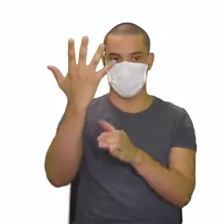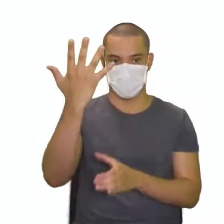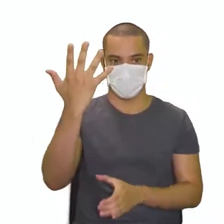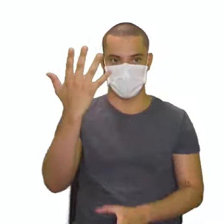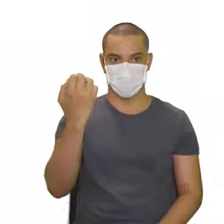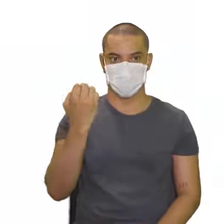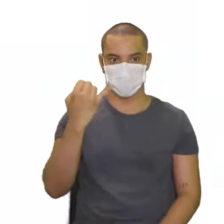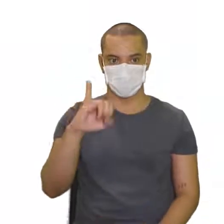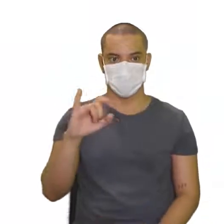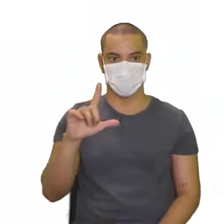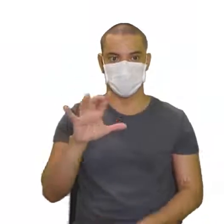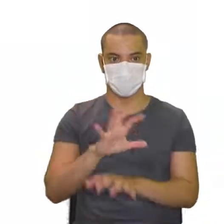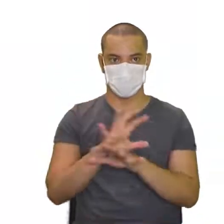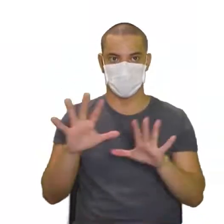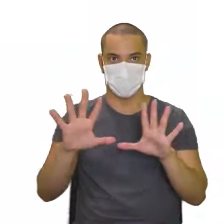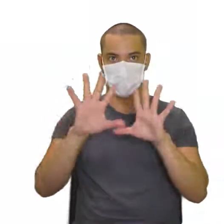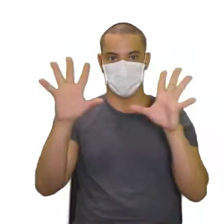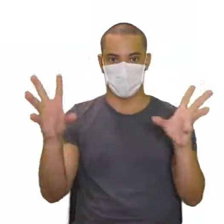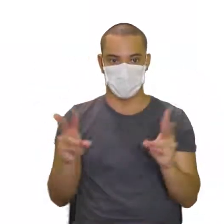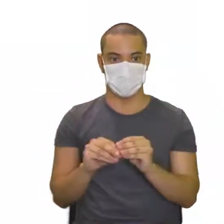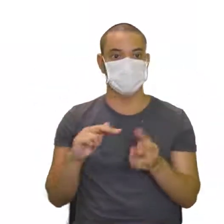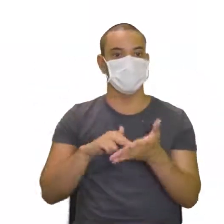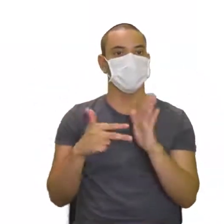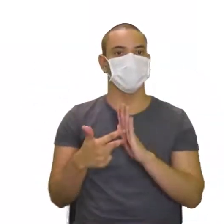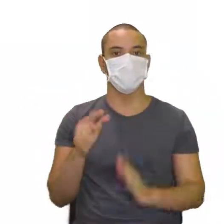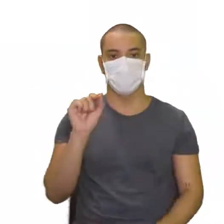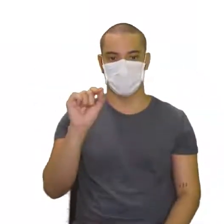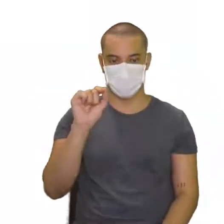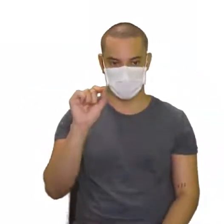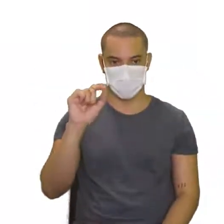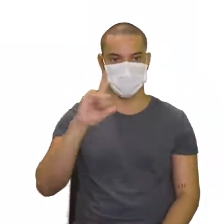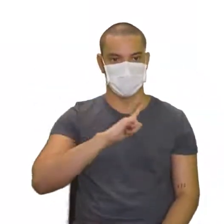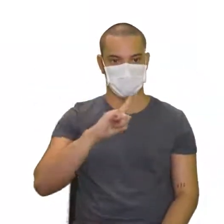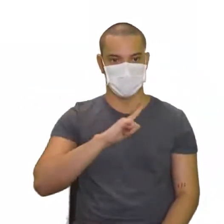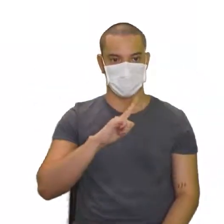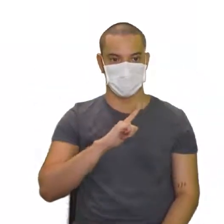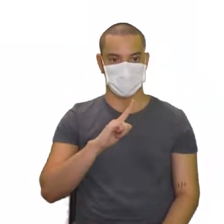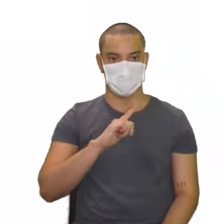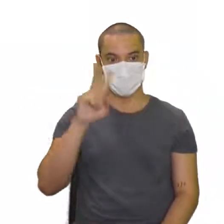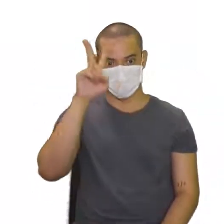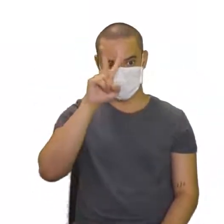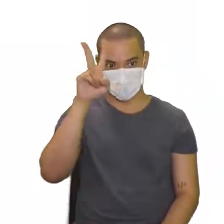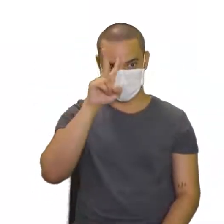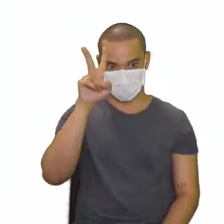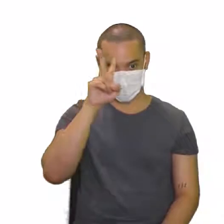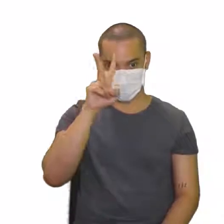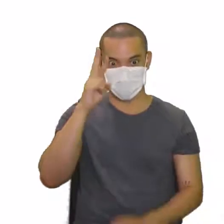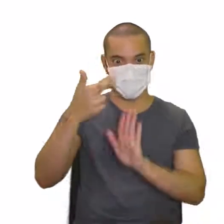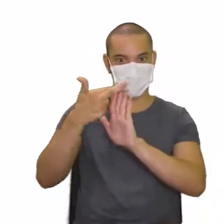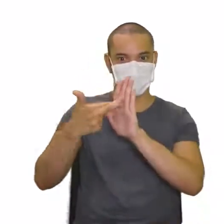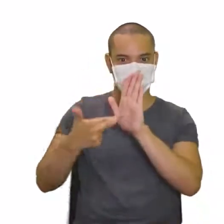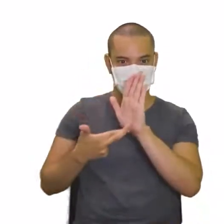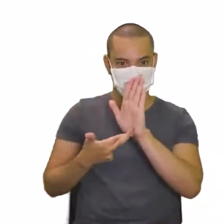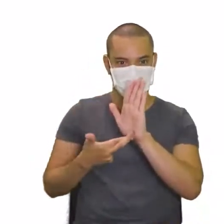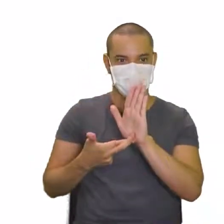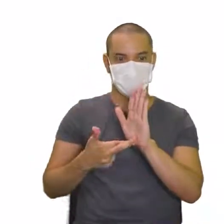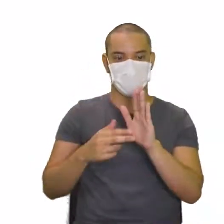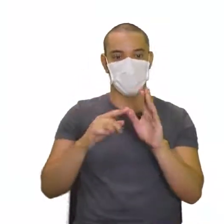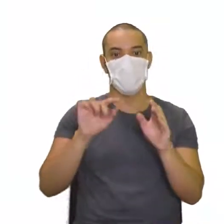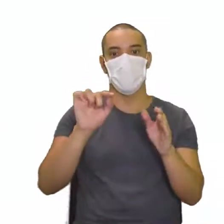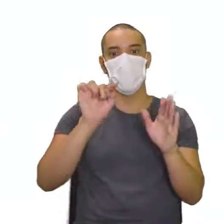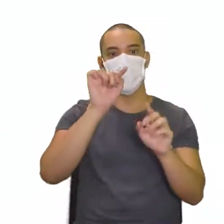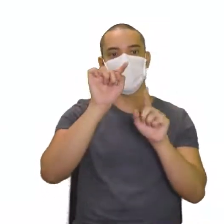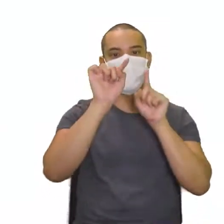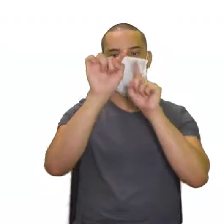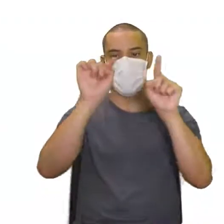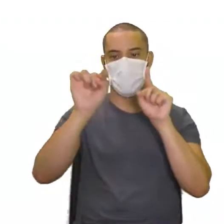percorrendo nesse sentido, olha ali, pessoal, um lado representa saindo, se você for pegar a regra da mão direito